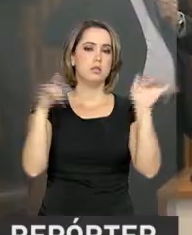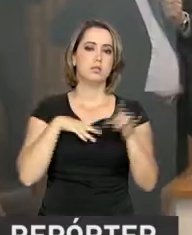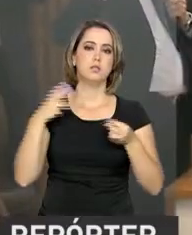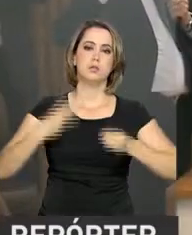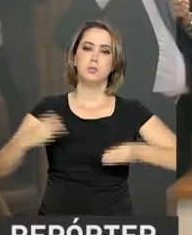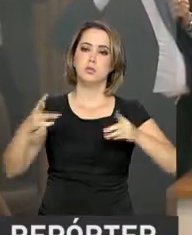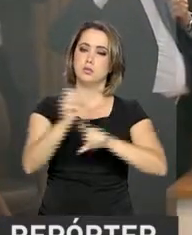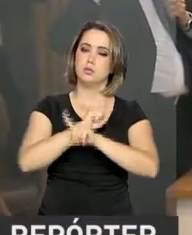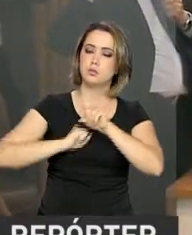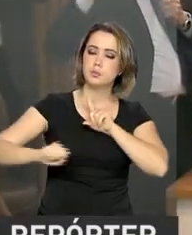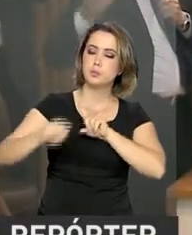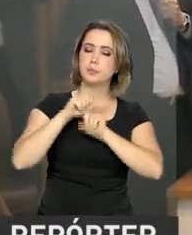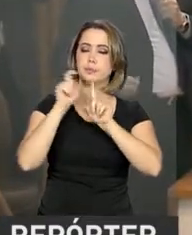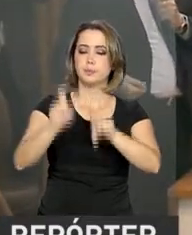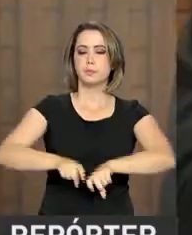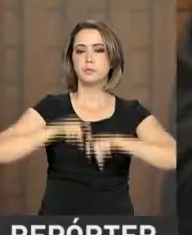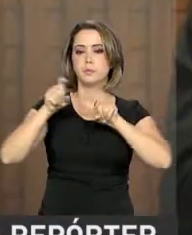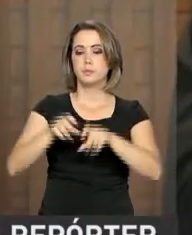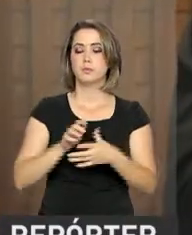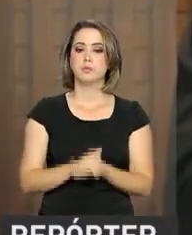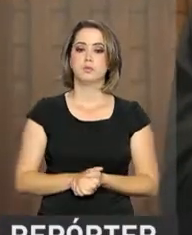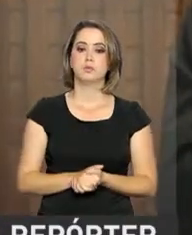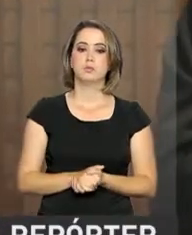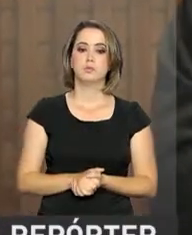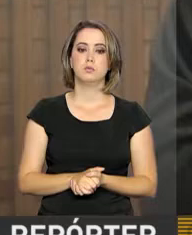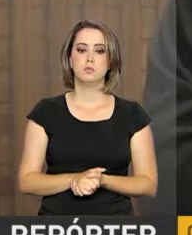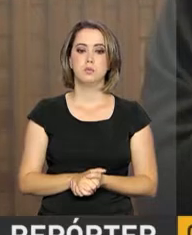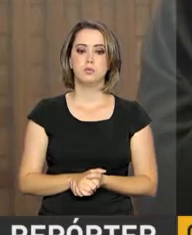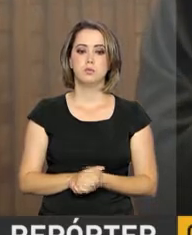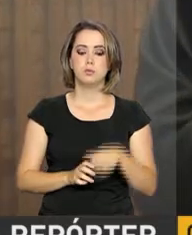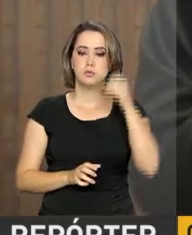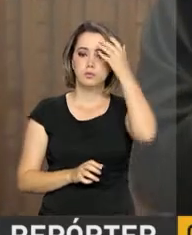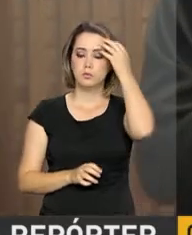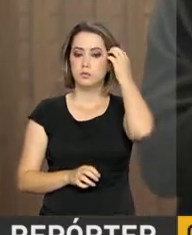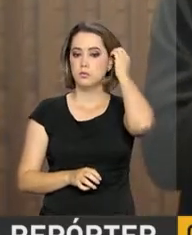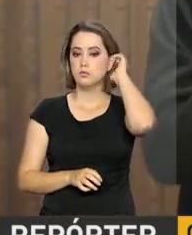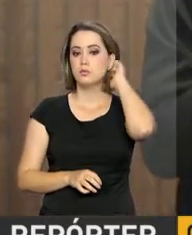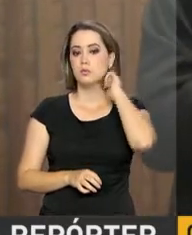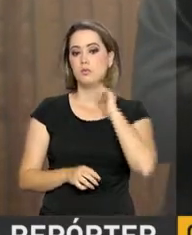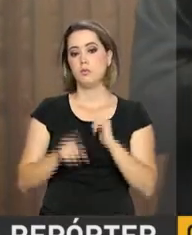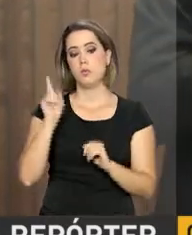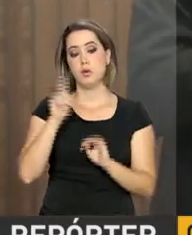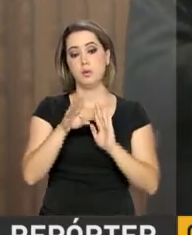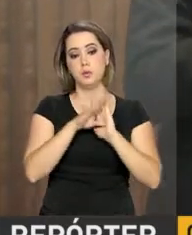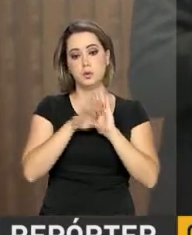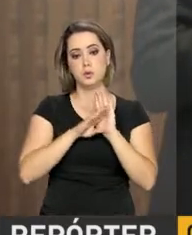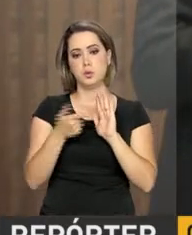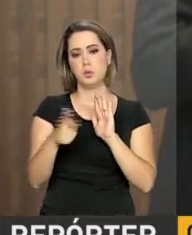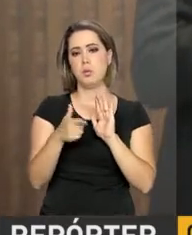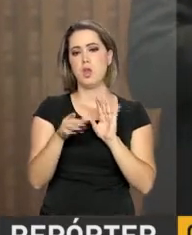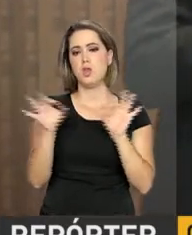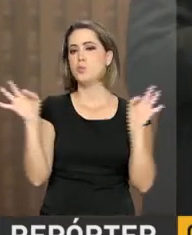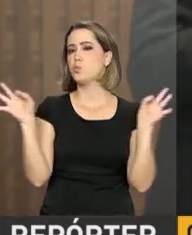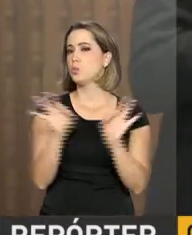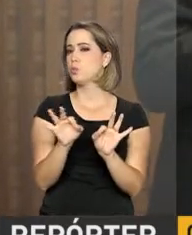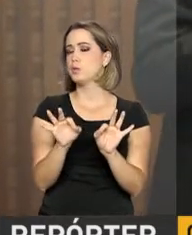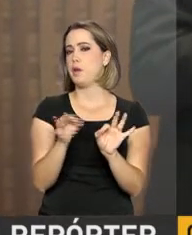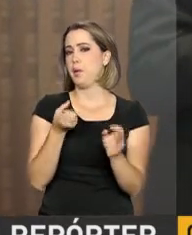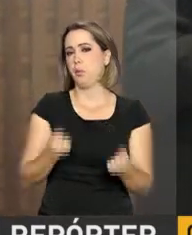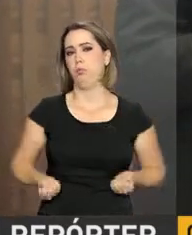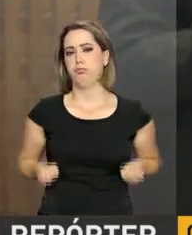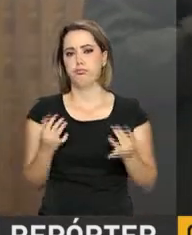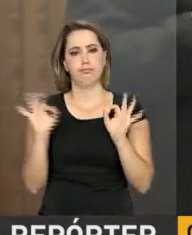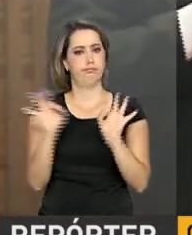do desenvolvimento social e agrário é um programa que não terá nenhum custo para os municípios estão aumentando no